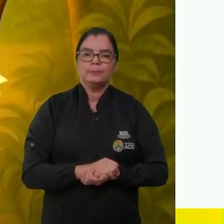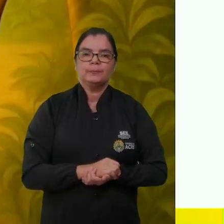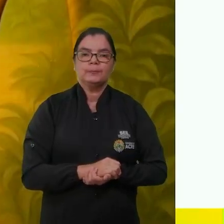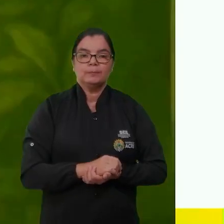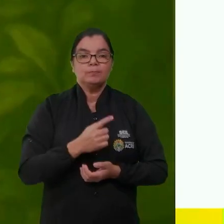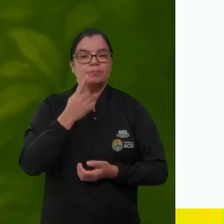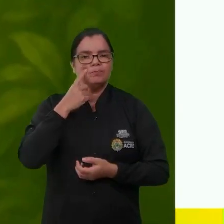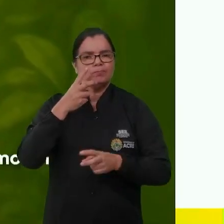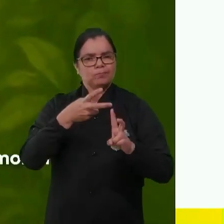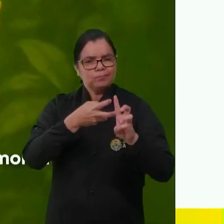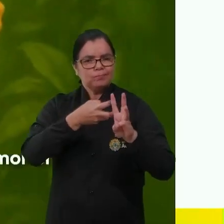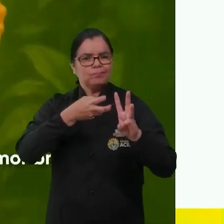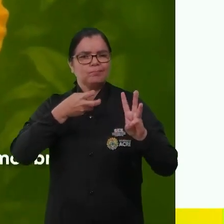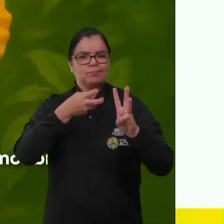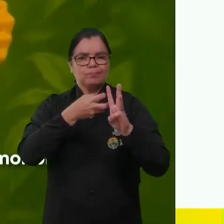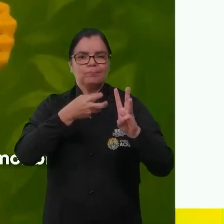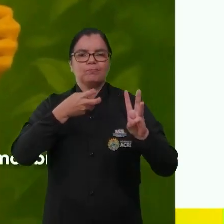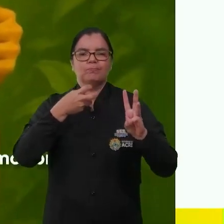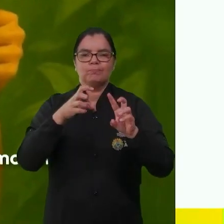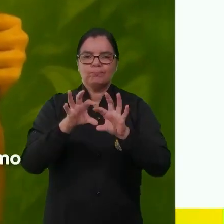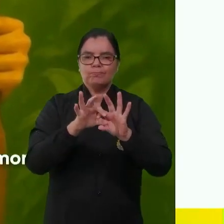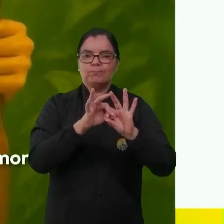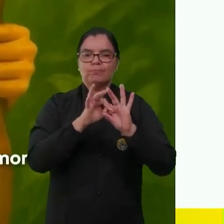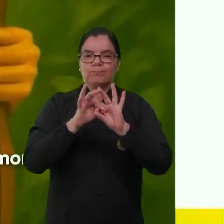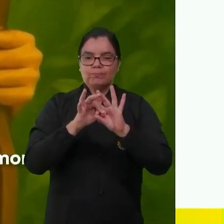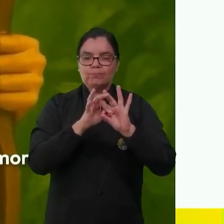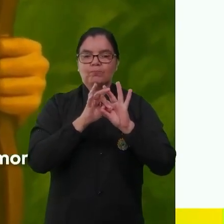teu beijo é ponte e anel.